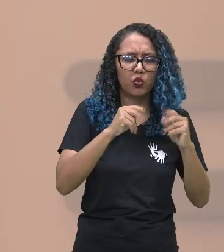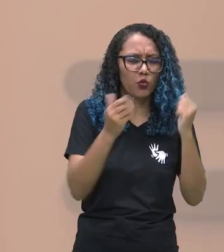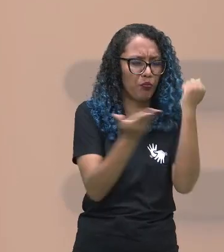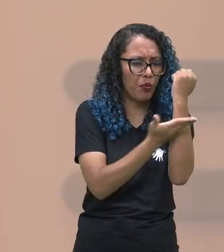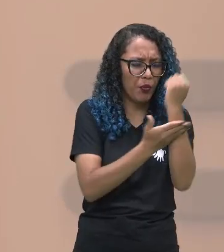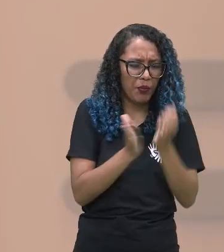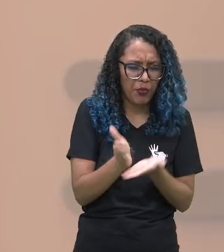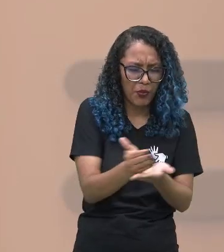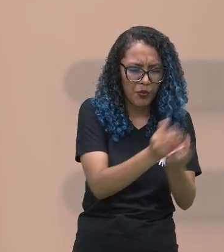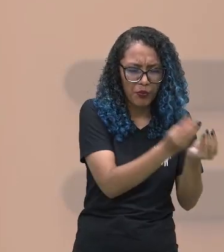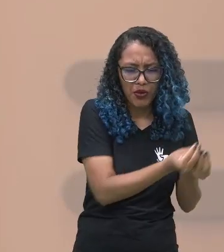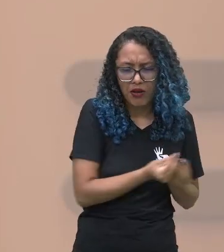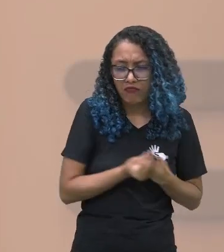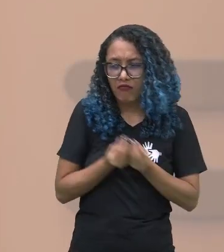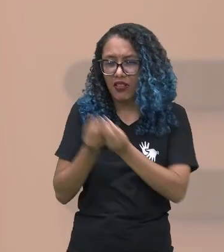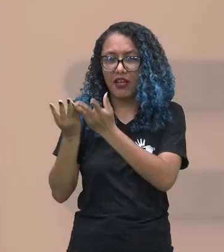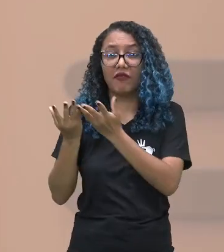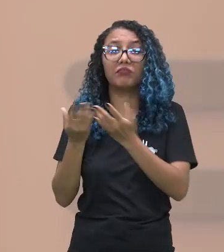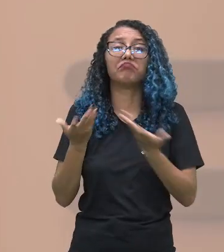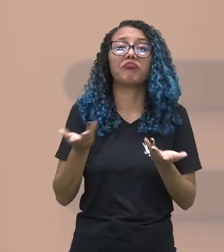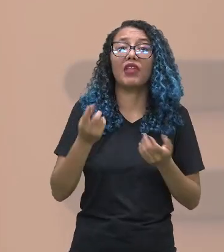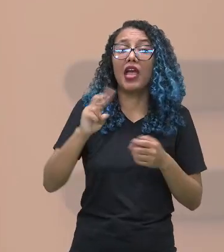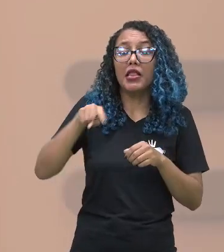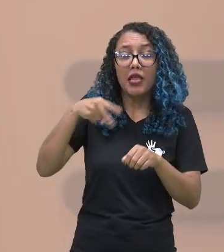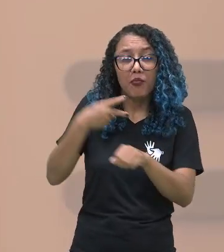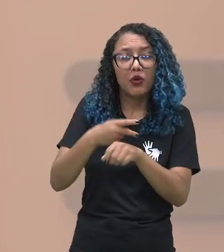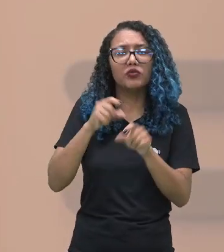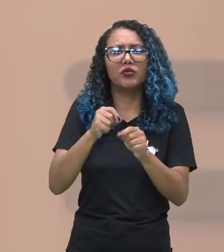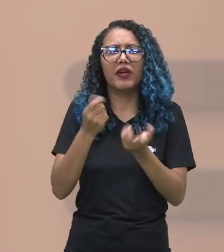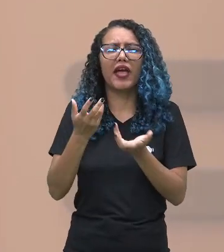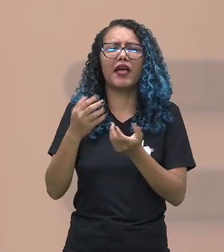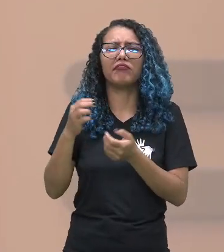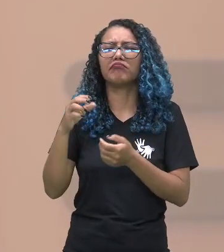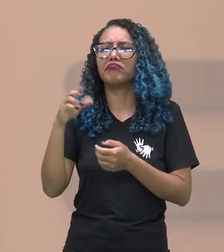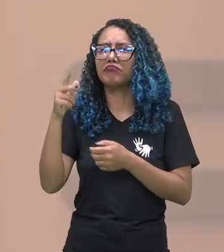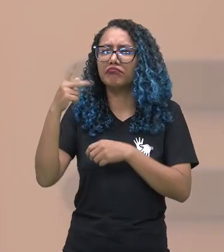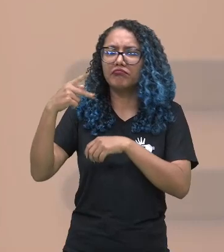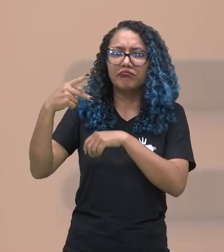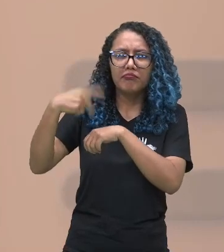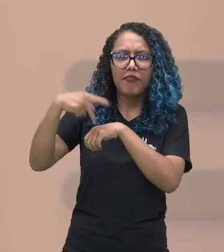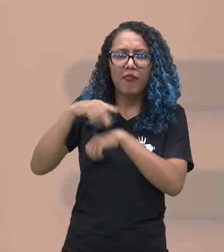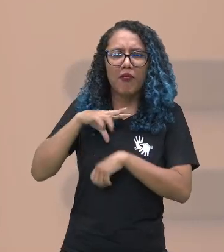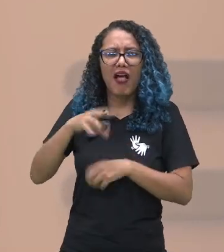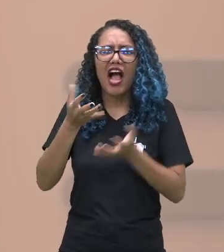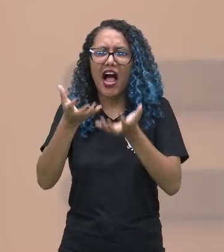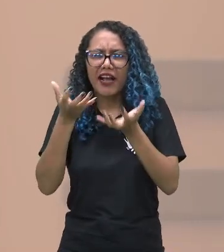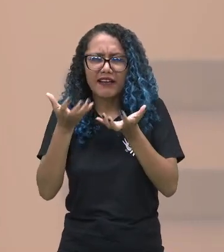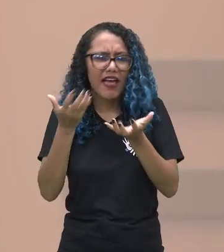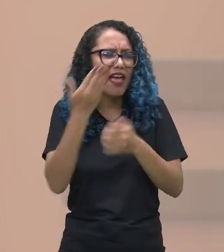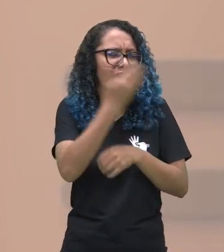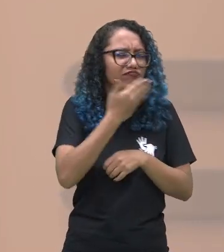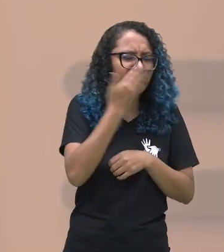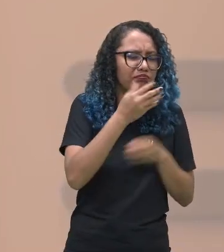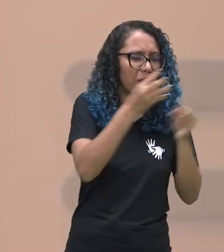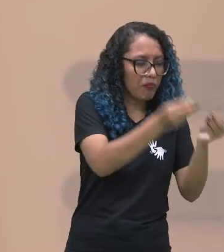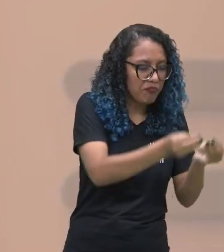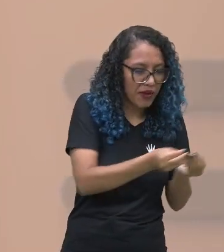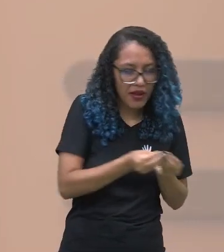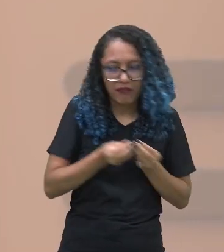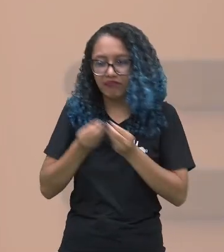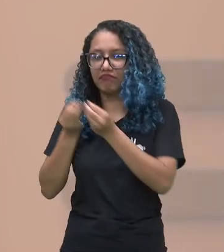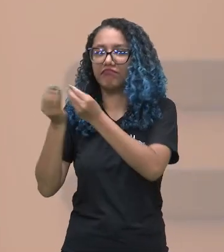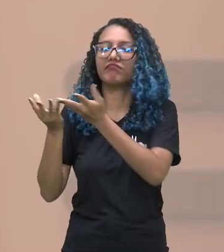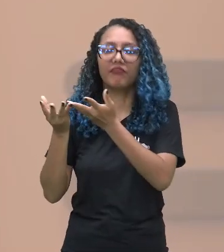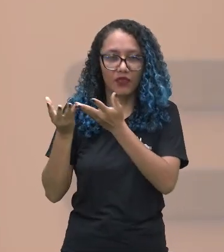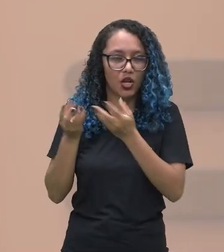a Europa queria açúcar. Teve aí as capitanias hereditárias, os grandes latifúndios e